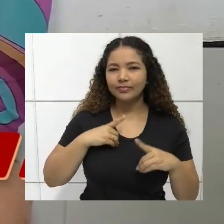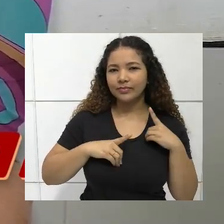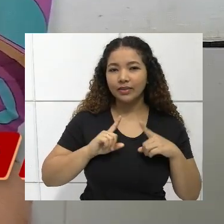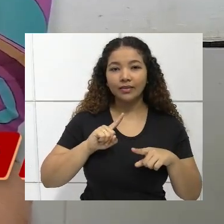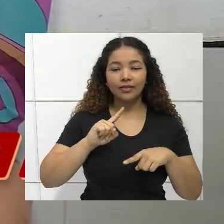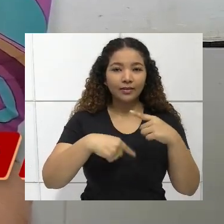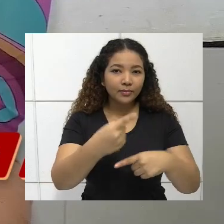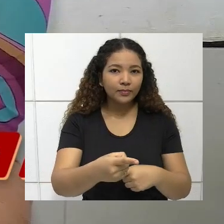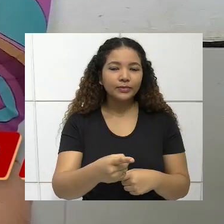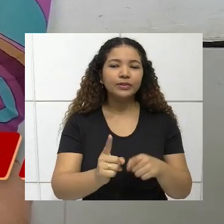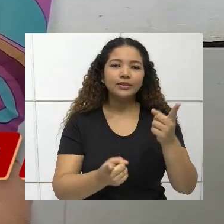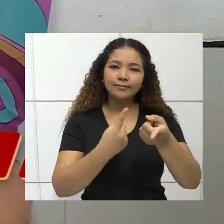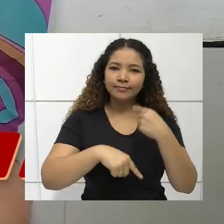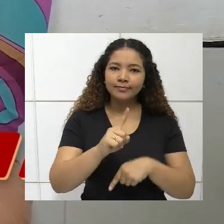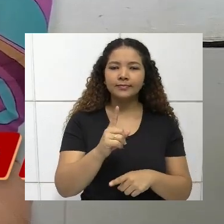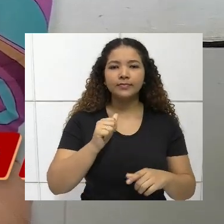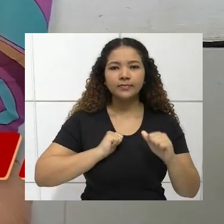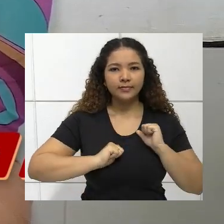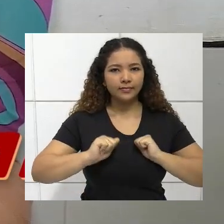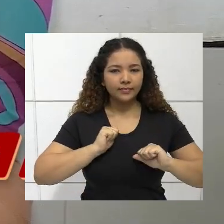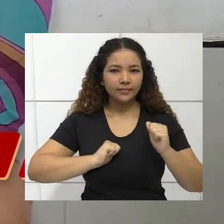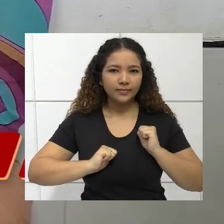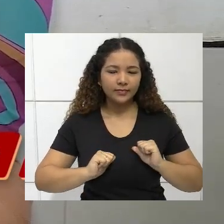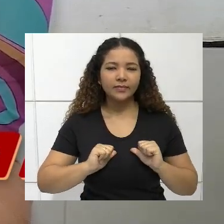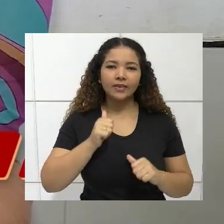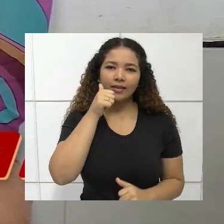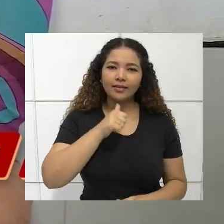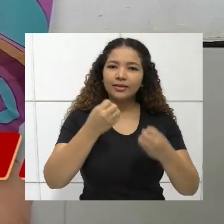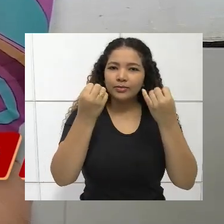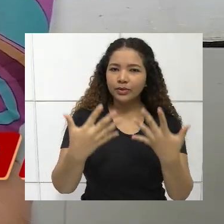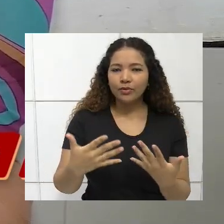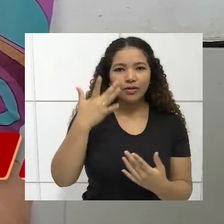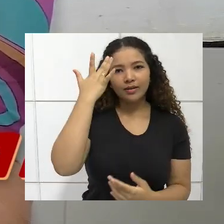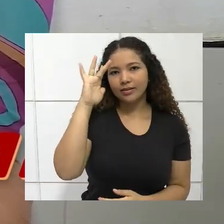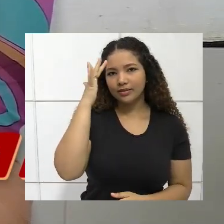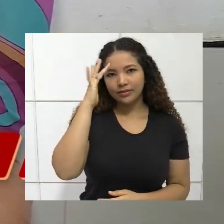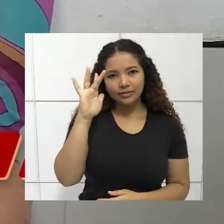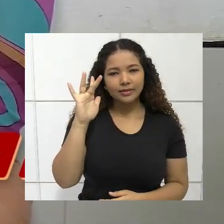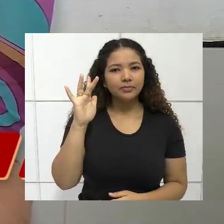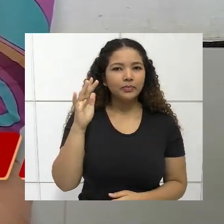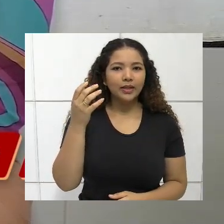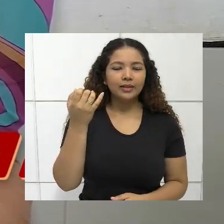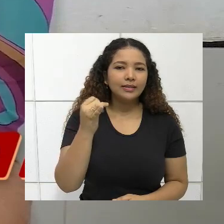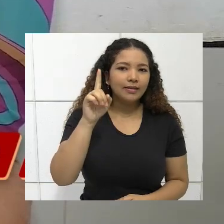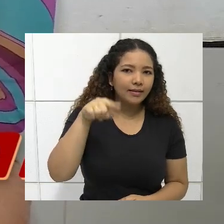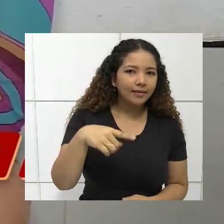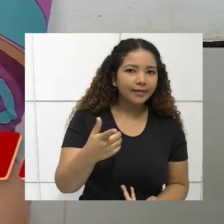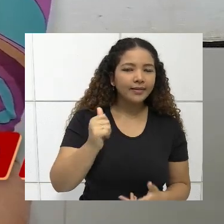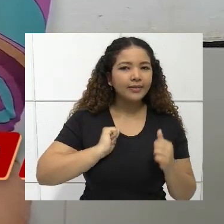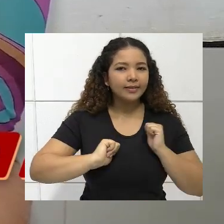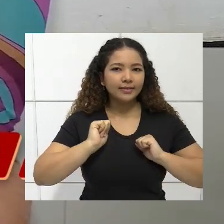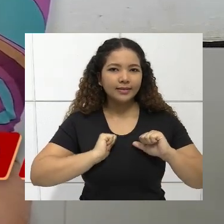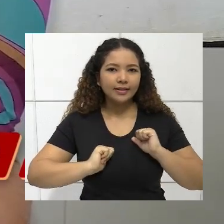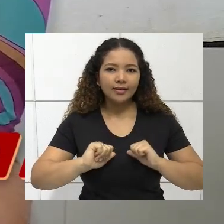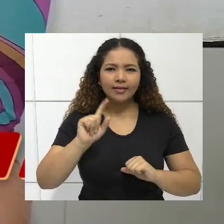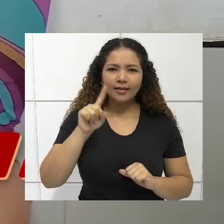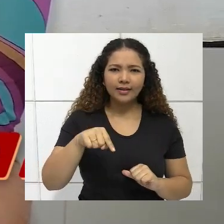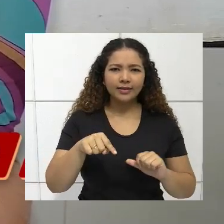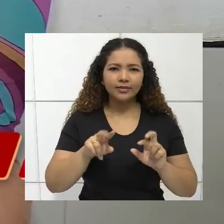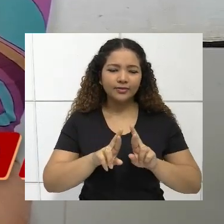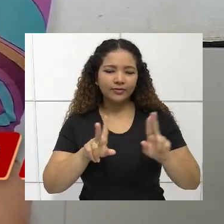ansiedade, porque como eu coloquei para vocês agora, eu não sabia Se a ansiedade era uma coisa, a depressão